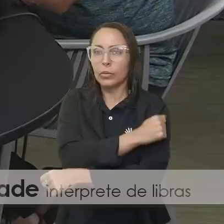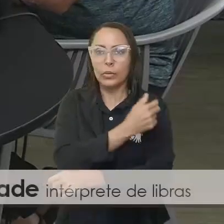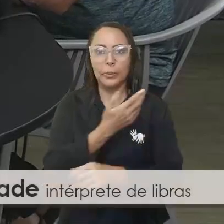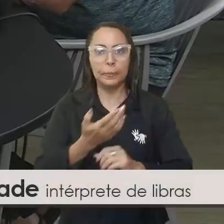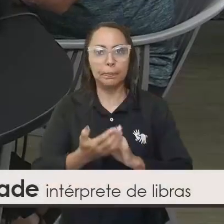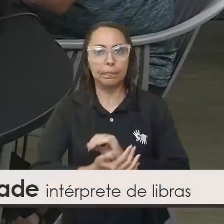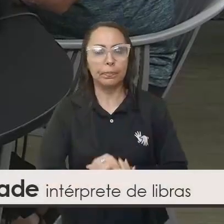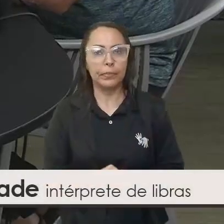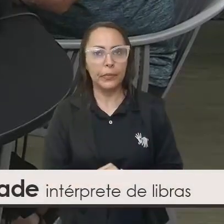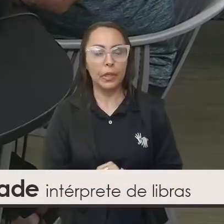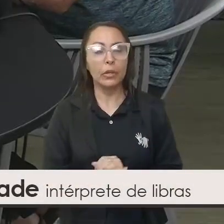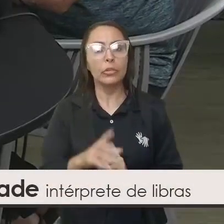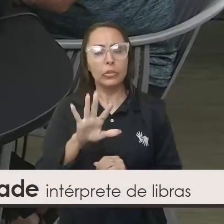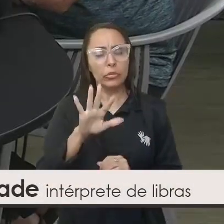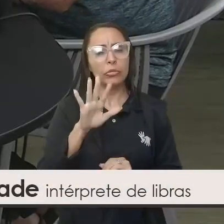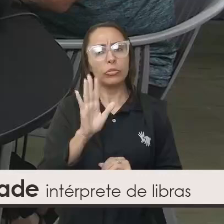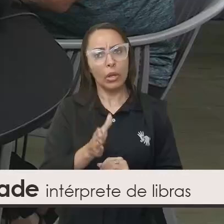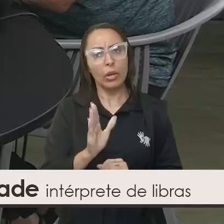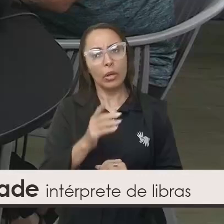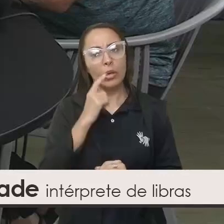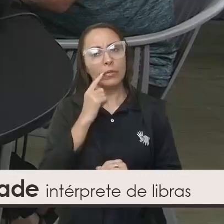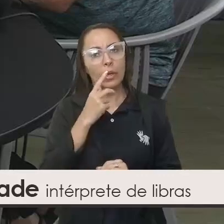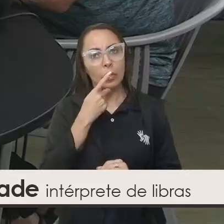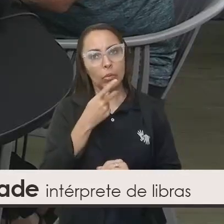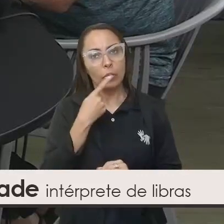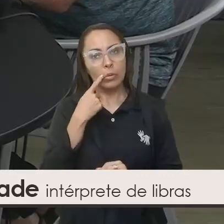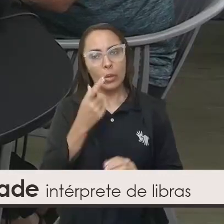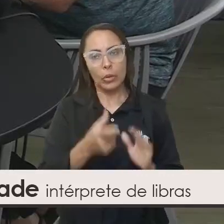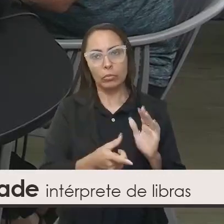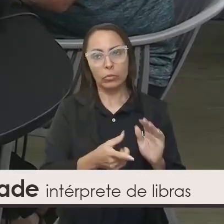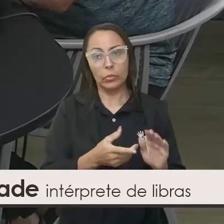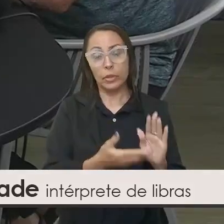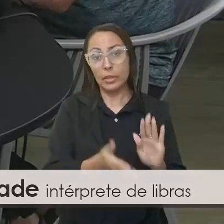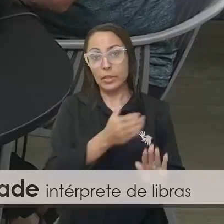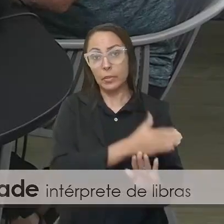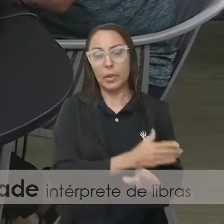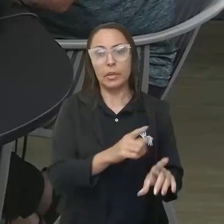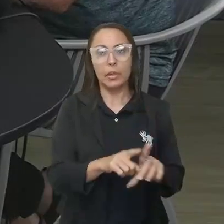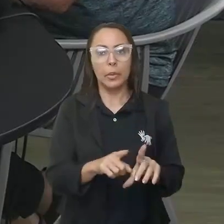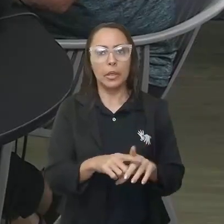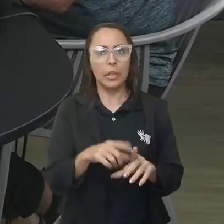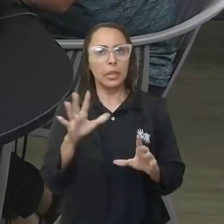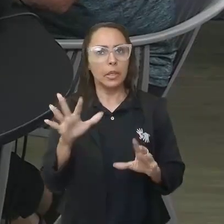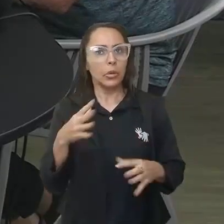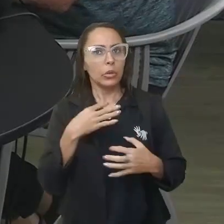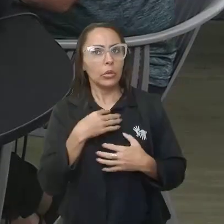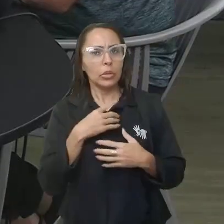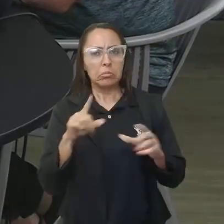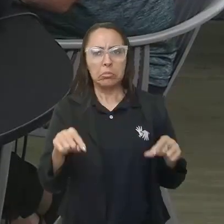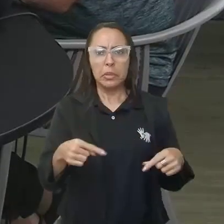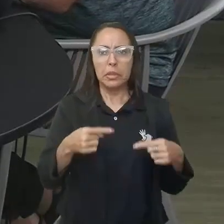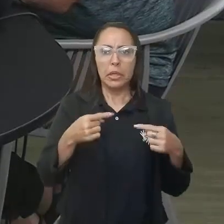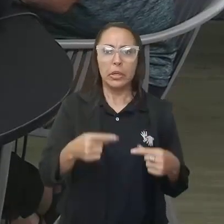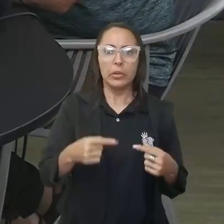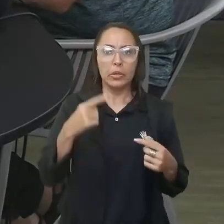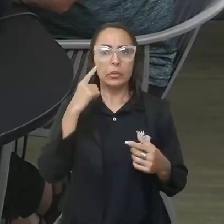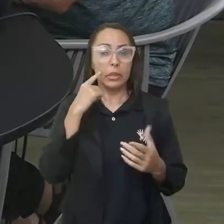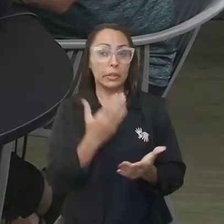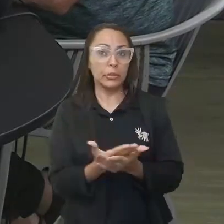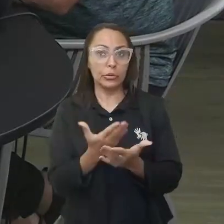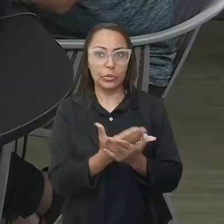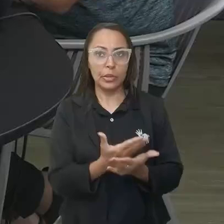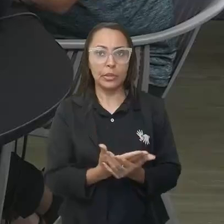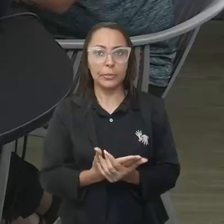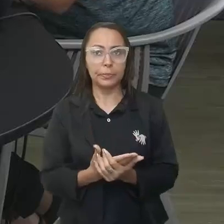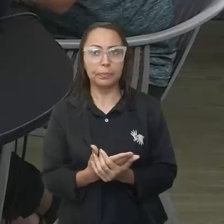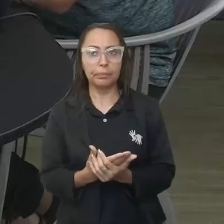acho que a gente até falou um pouquinho sobre isso, né? Eu antecipei um pouquinho também, dizendo que eu não sinto desafio quando se trata de estudante.